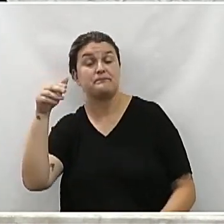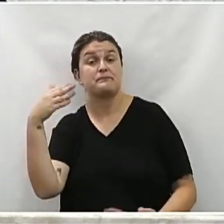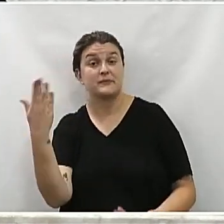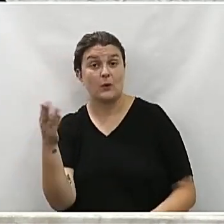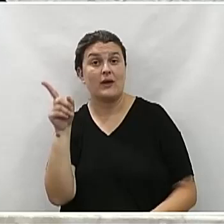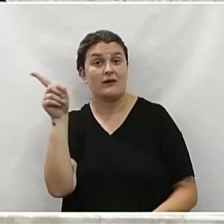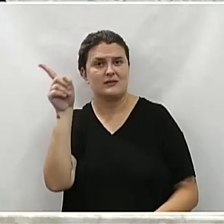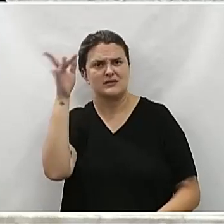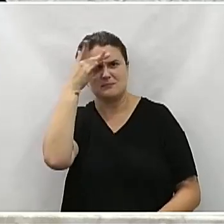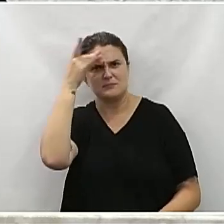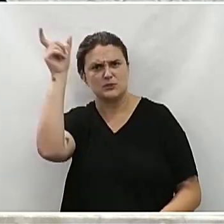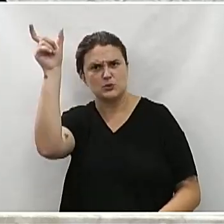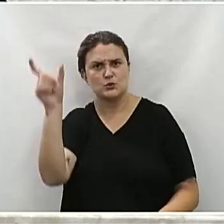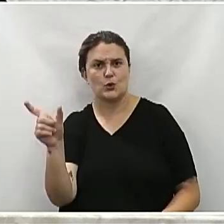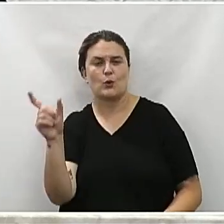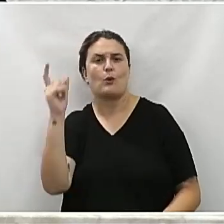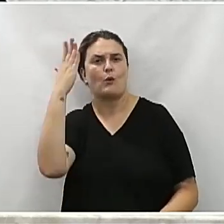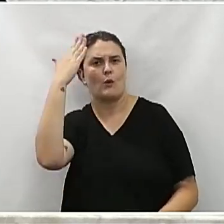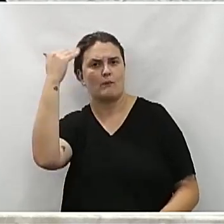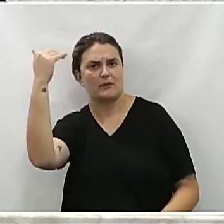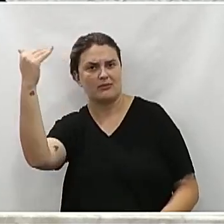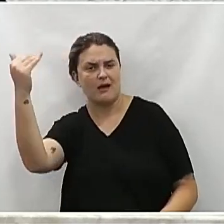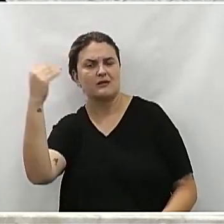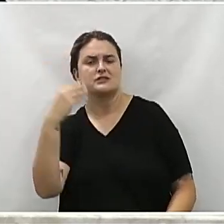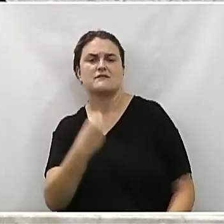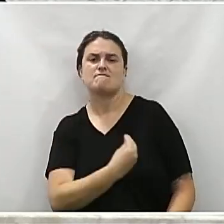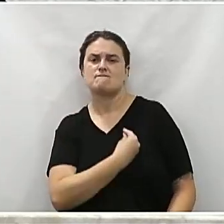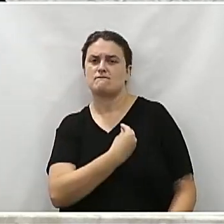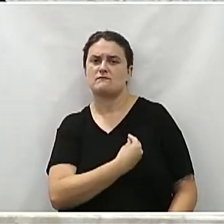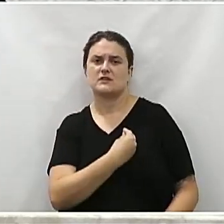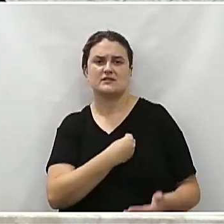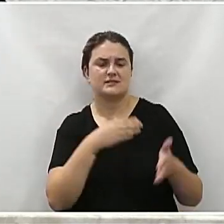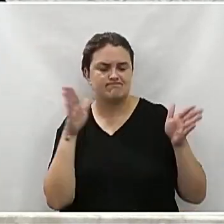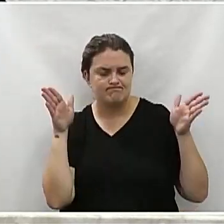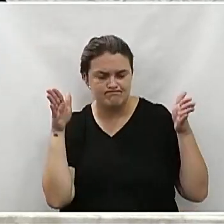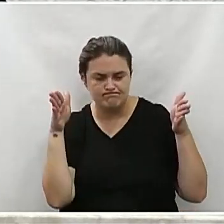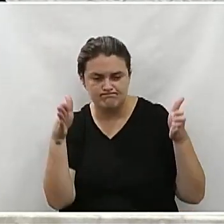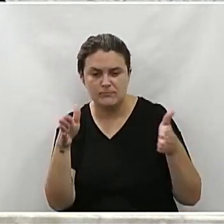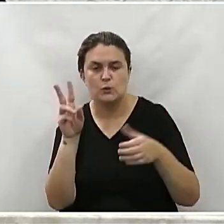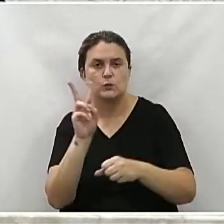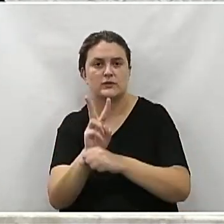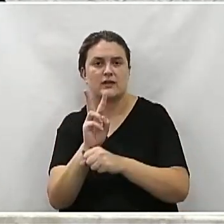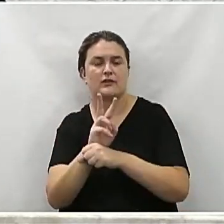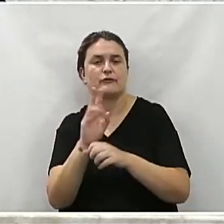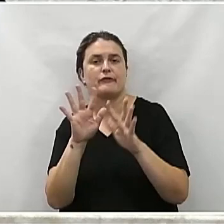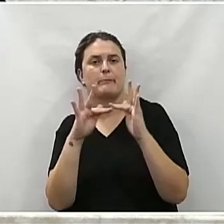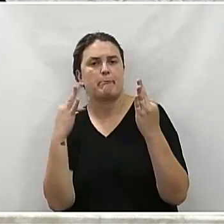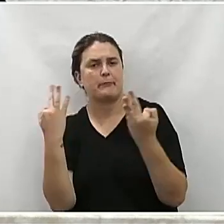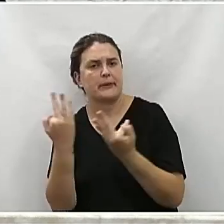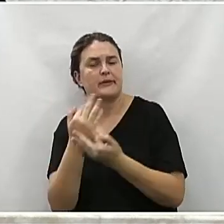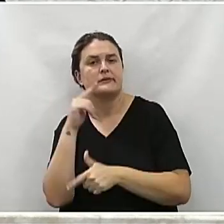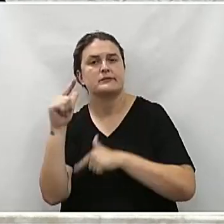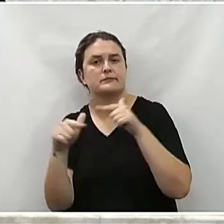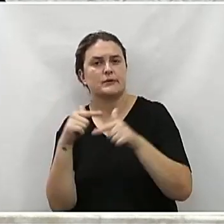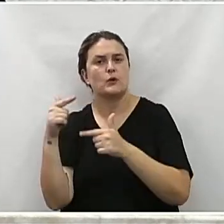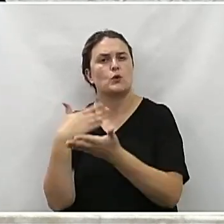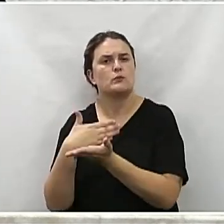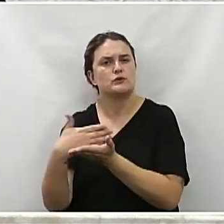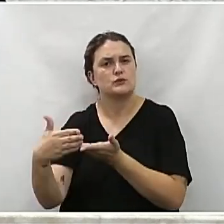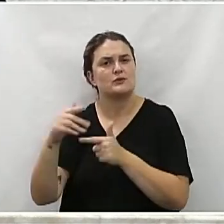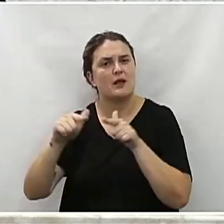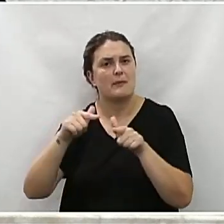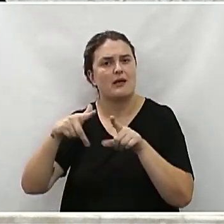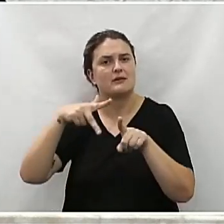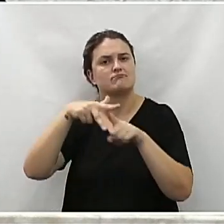Idílio Saraiva como homenagem a um homem que teve uma vida dedicada à sua família e ao trabalho. Ele começou sua carreira como